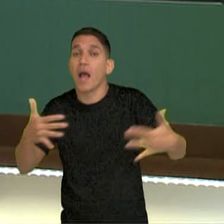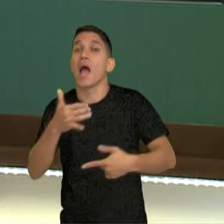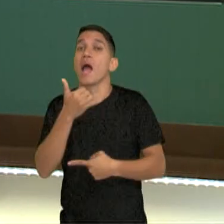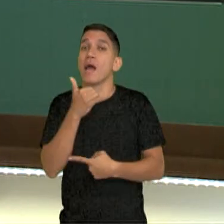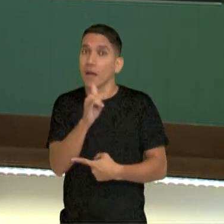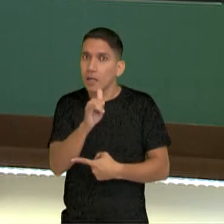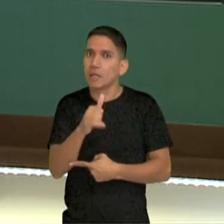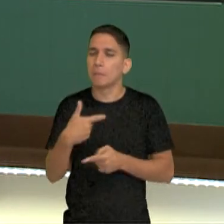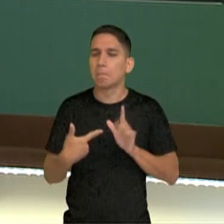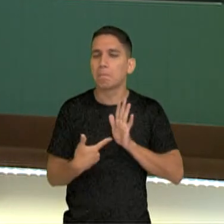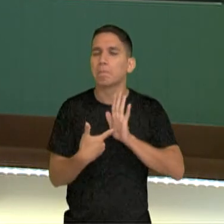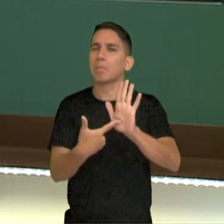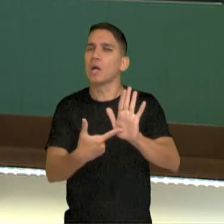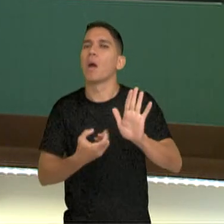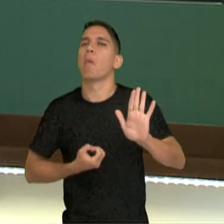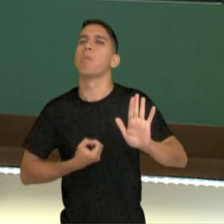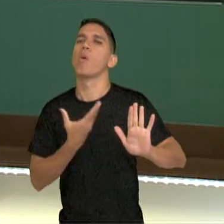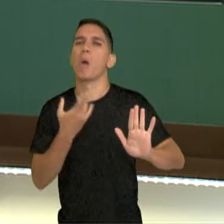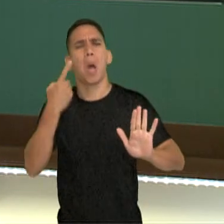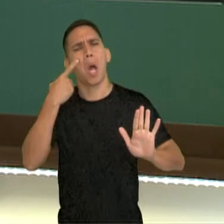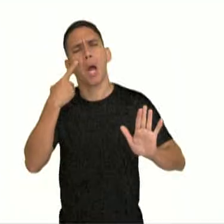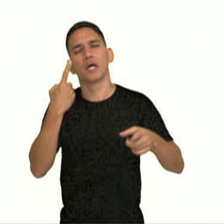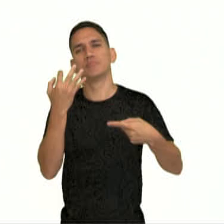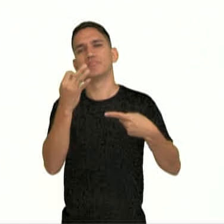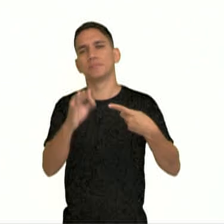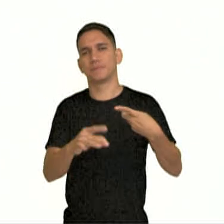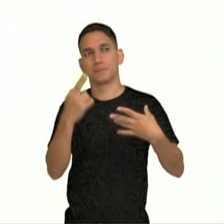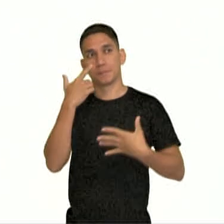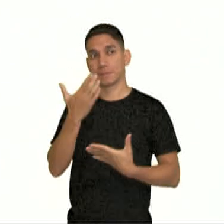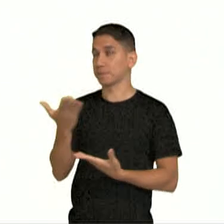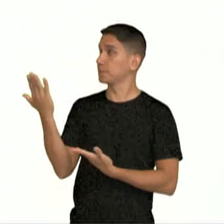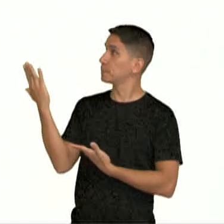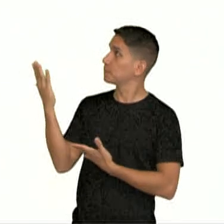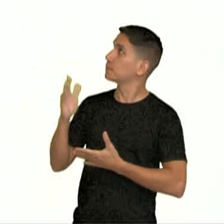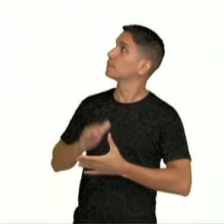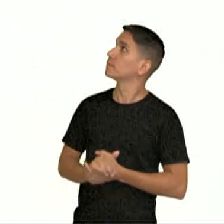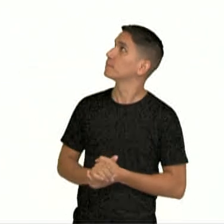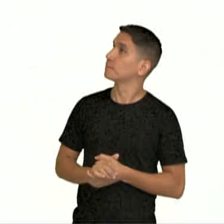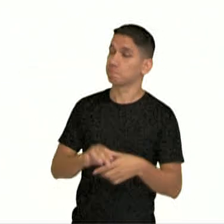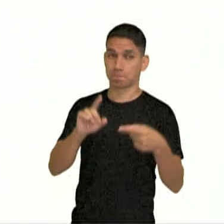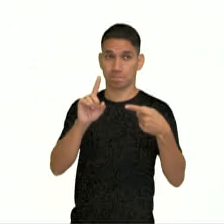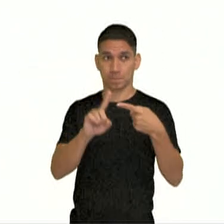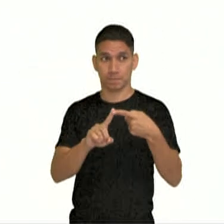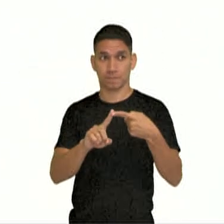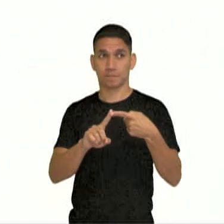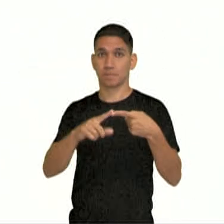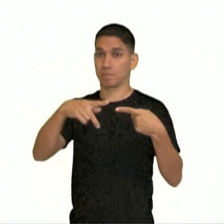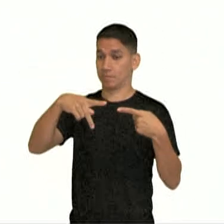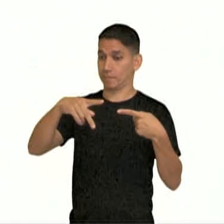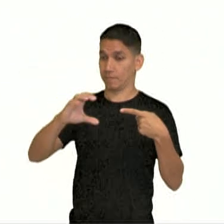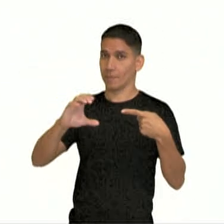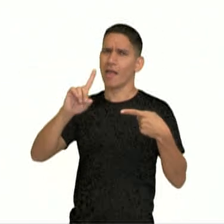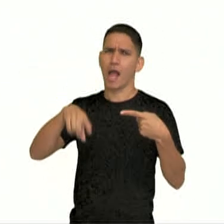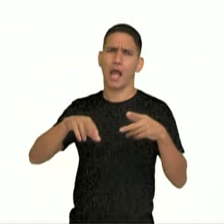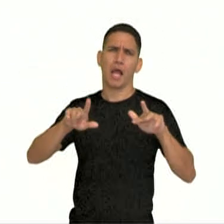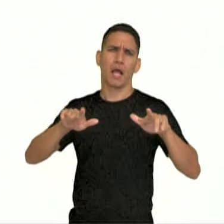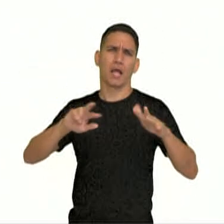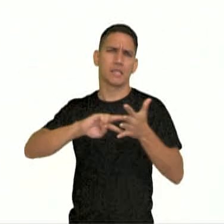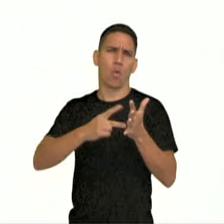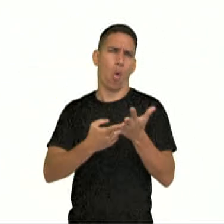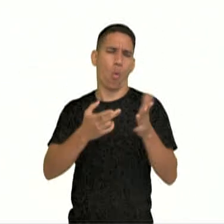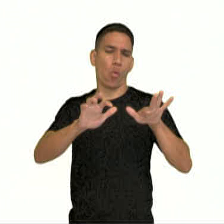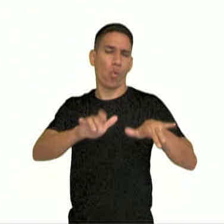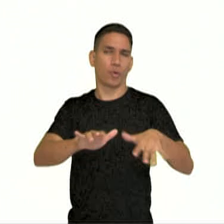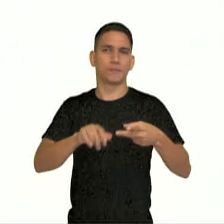citados no poema. Então, vamos conferir juntos. Nós temos o PC, que é o computador, né?